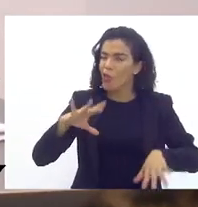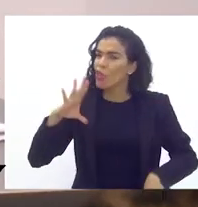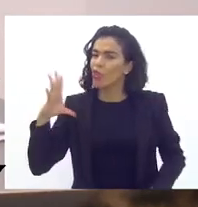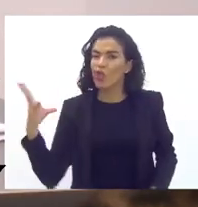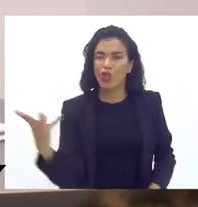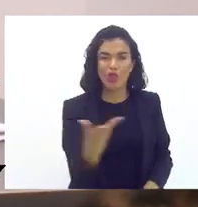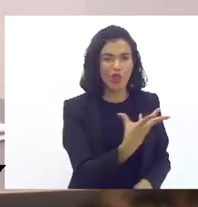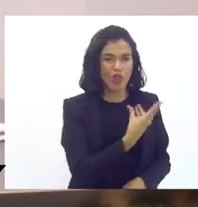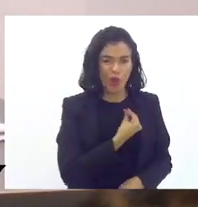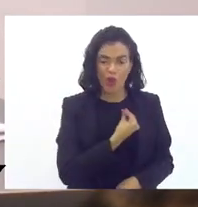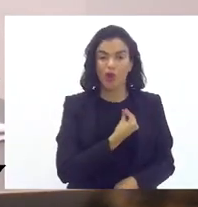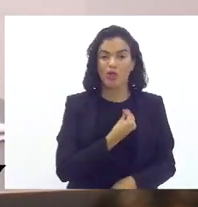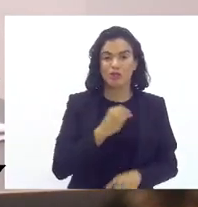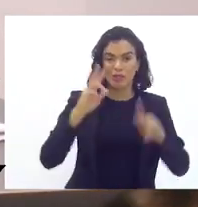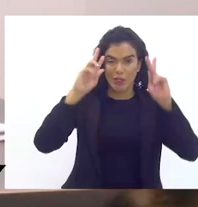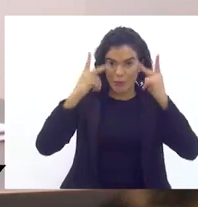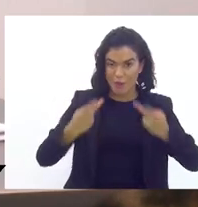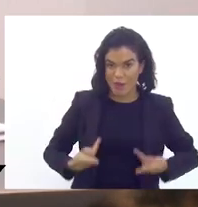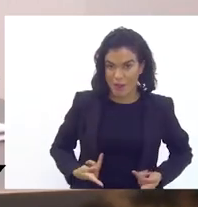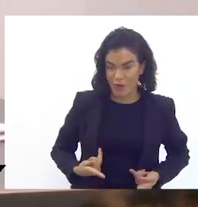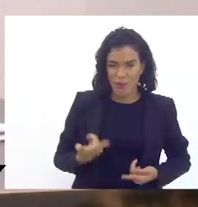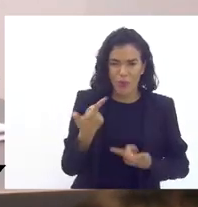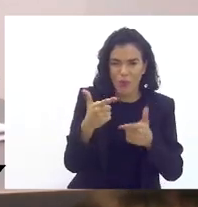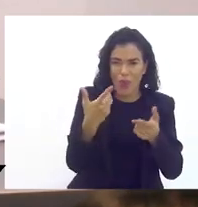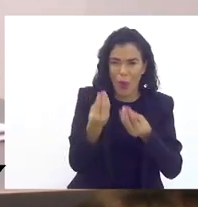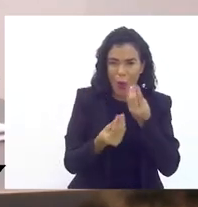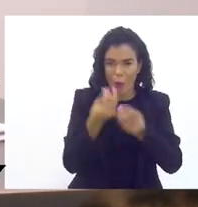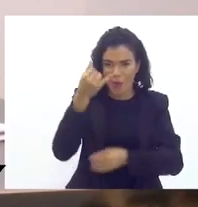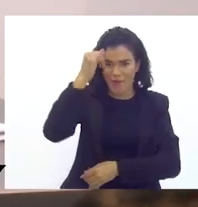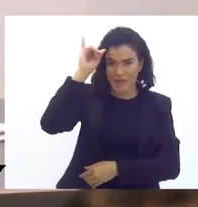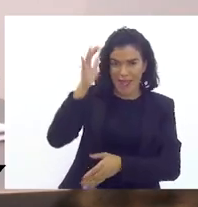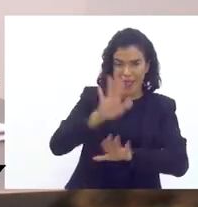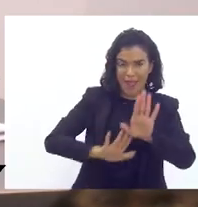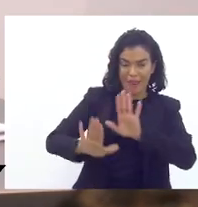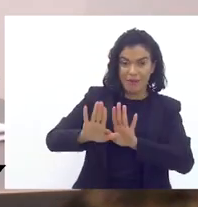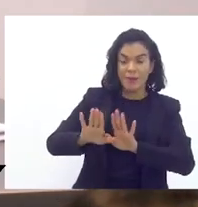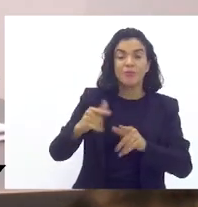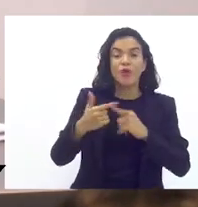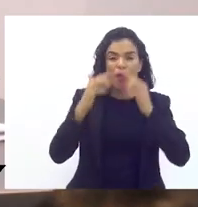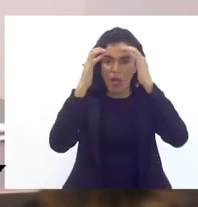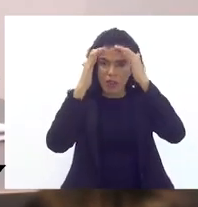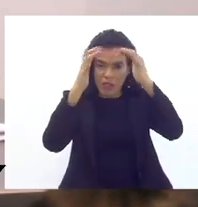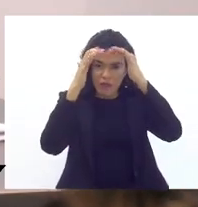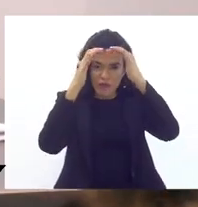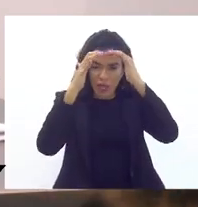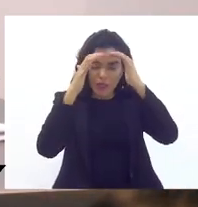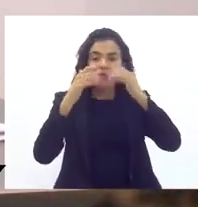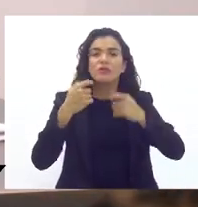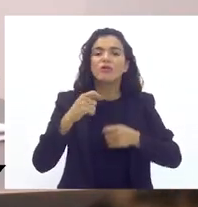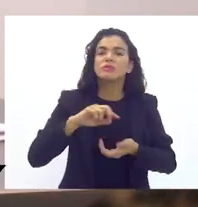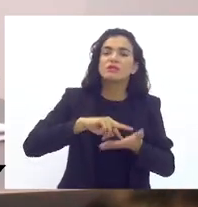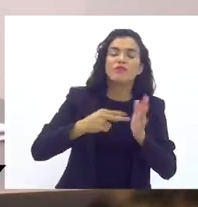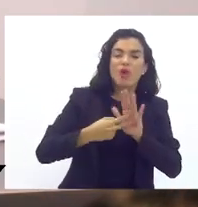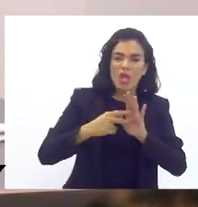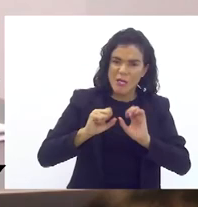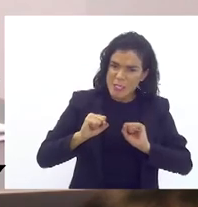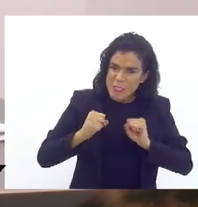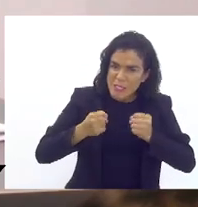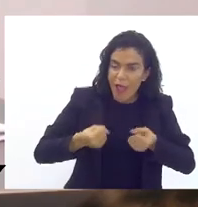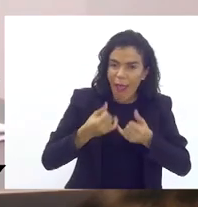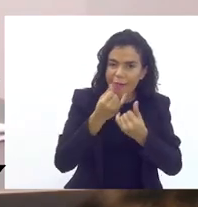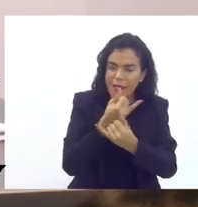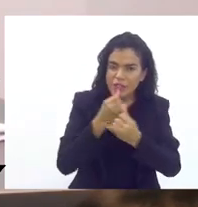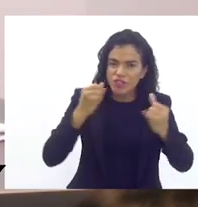a gente não tem como evitar isso porque toda atividade cognitiva requer um esforço um despende de energia